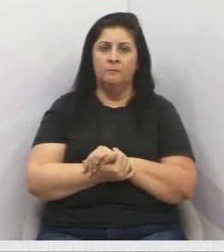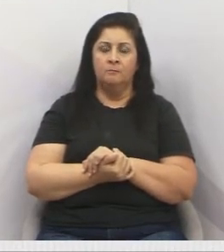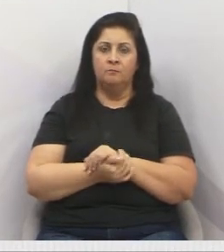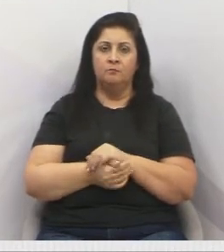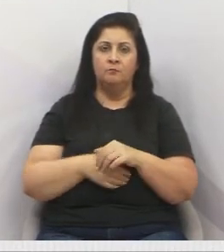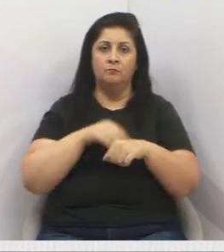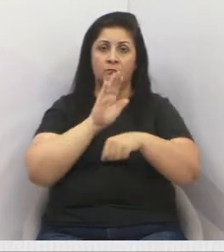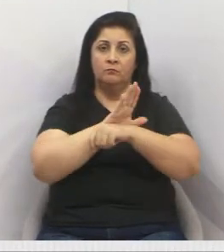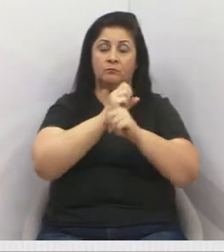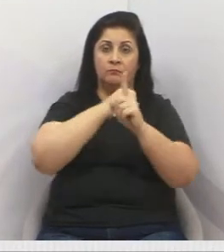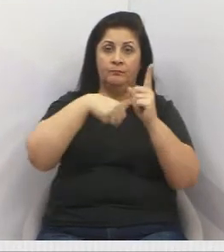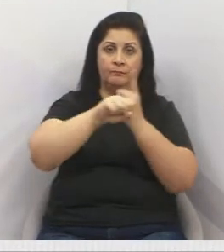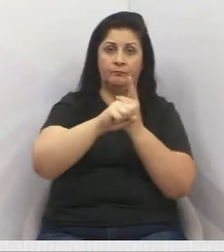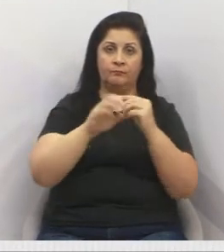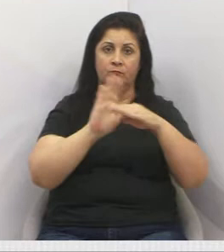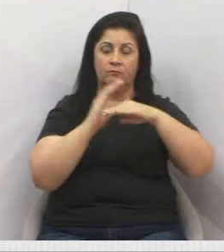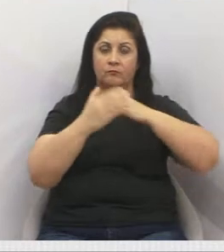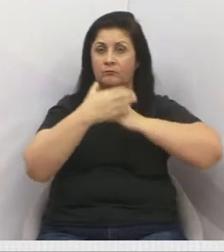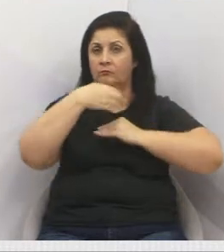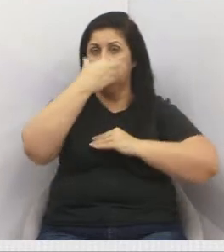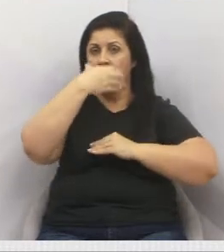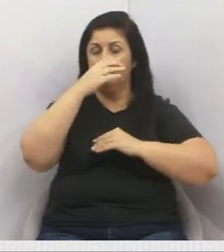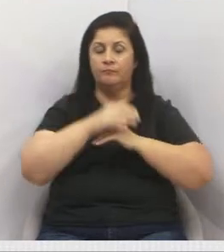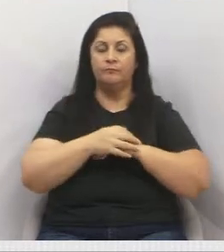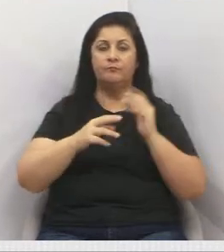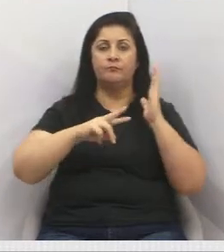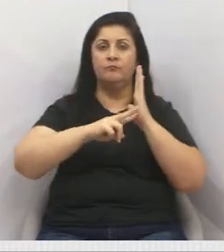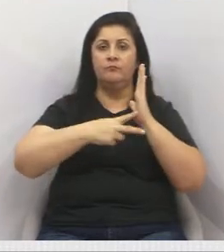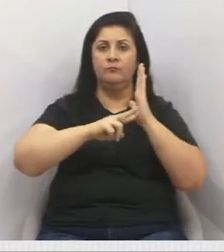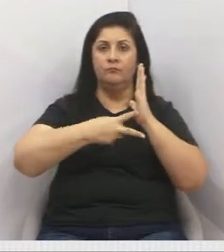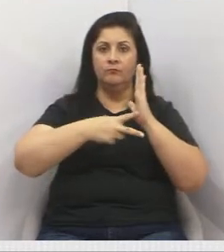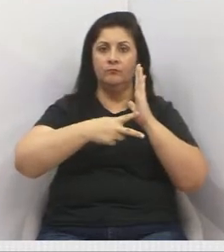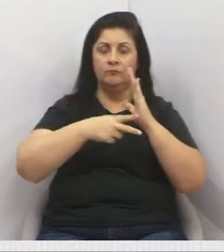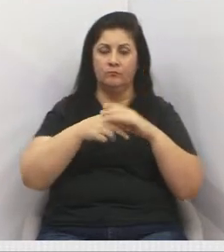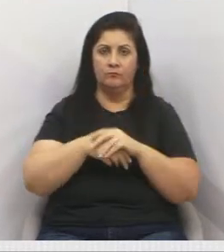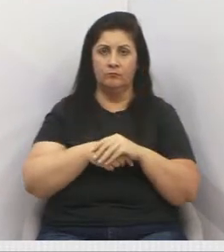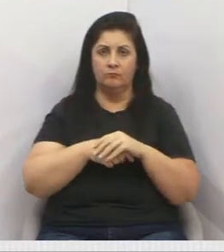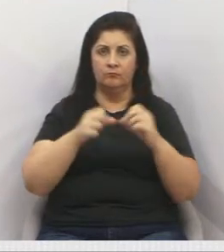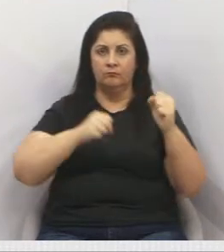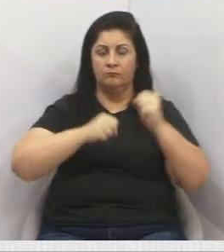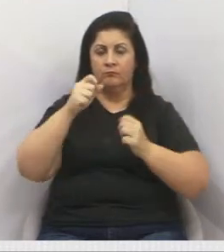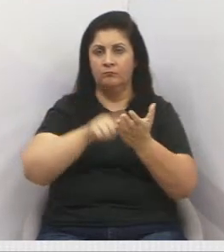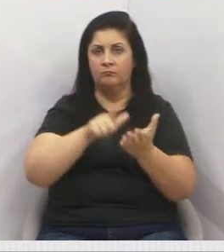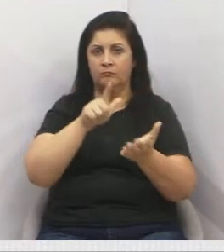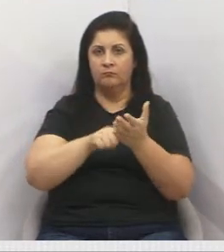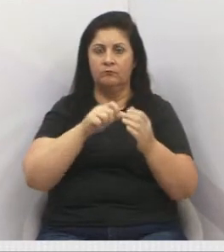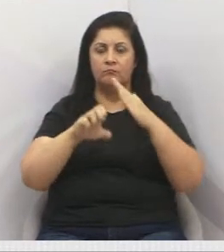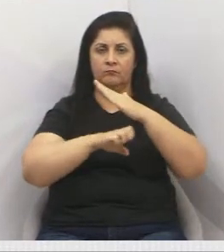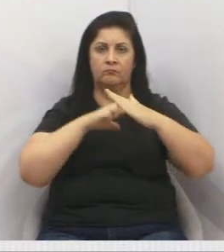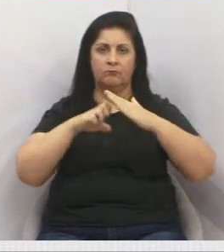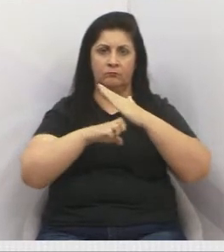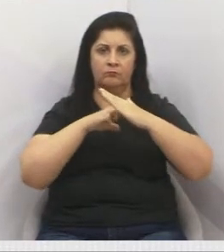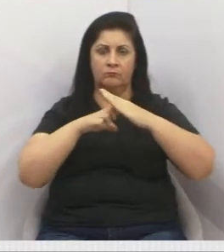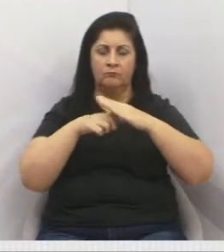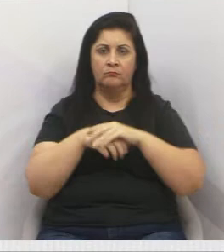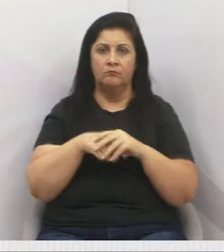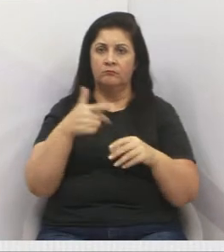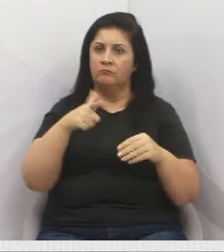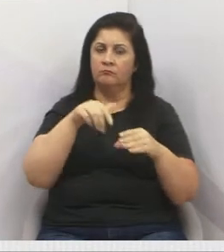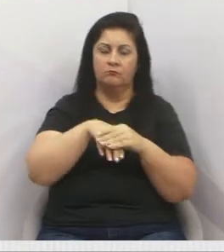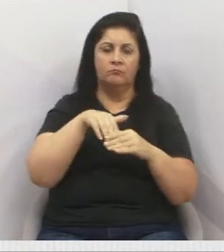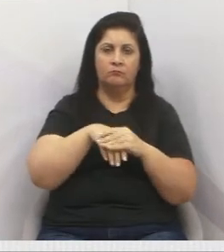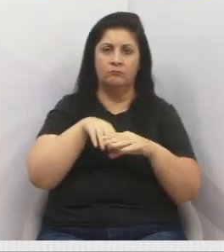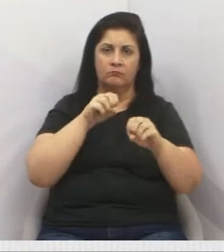Movimentos populares, Jardim Paraíso, Jardim Holanda, entidades de classe sindical, Sindicato dos Papeleiros, empresas ou entidades em branco,